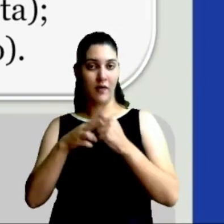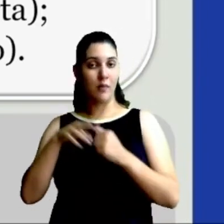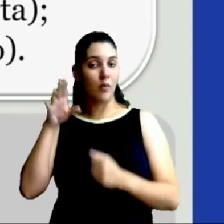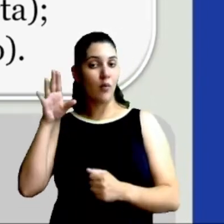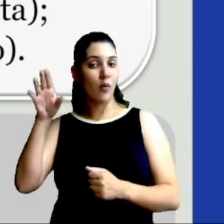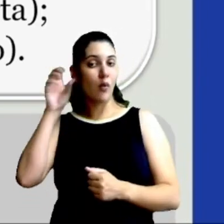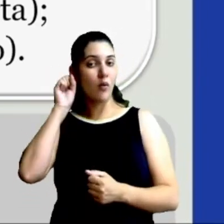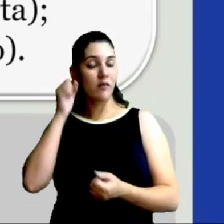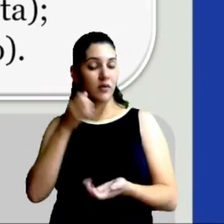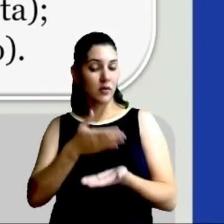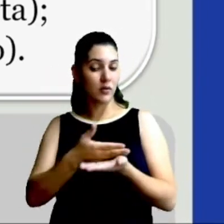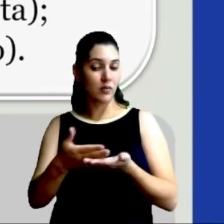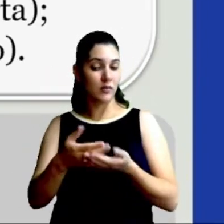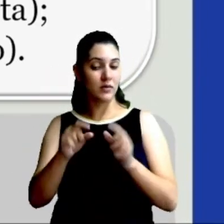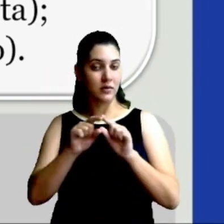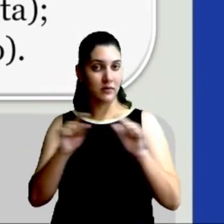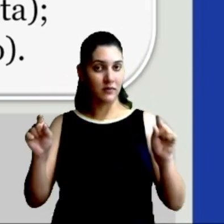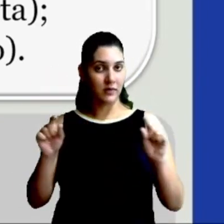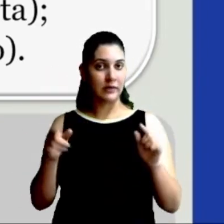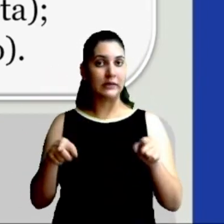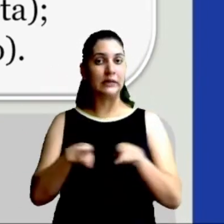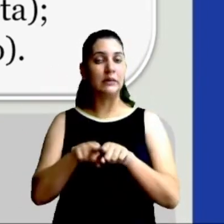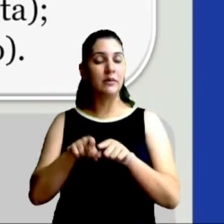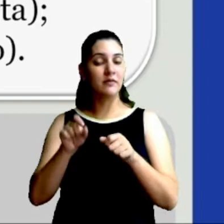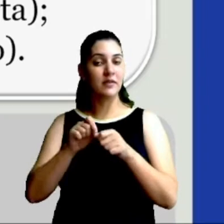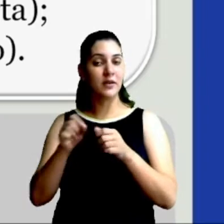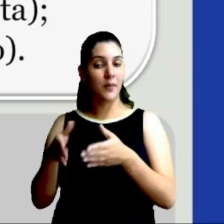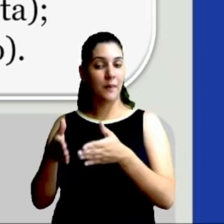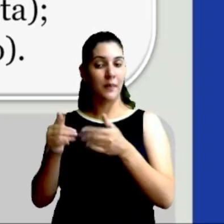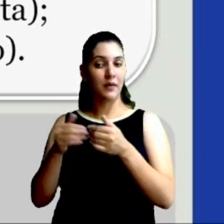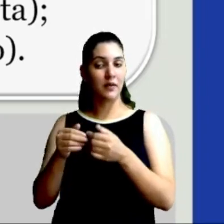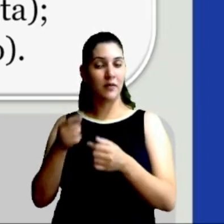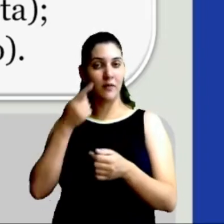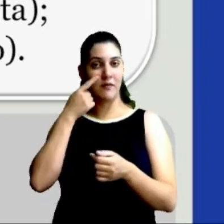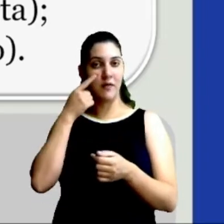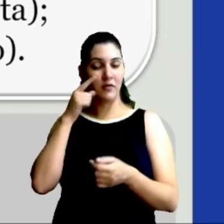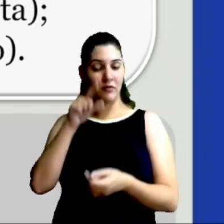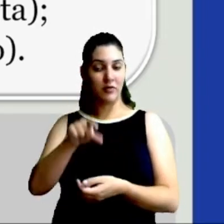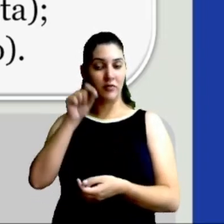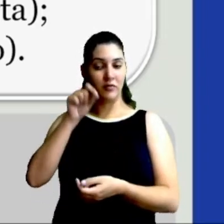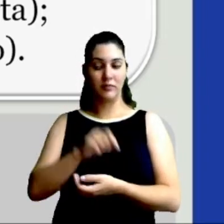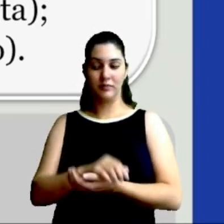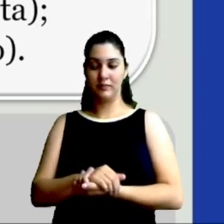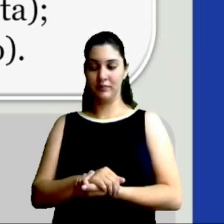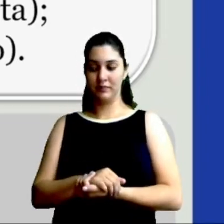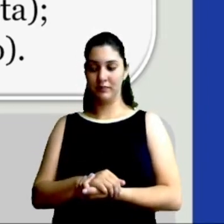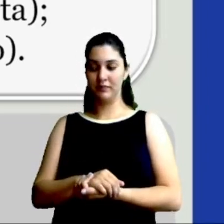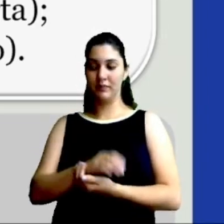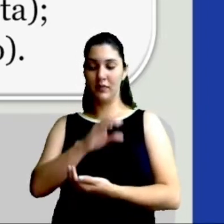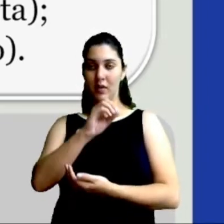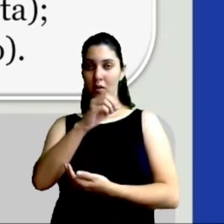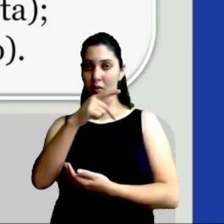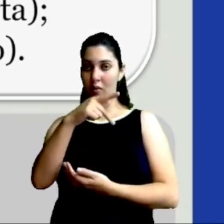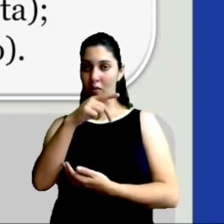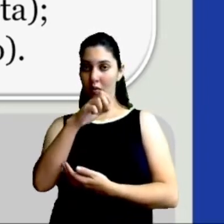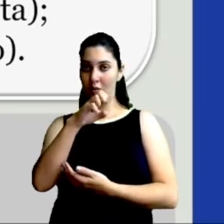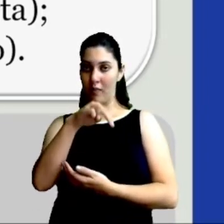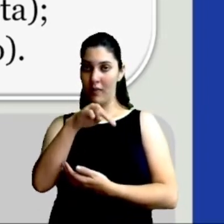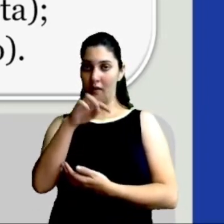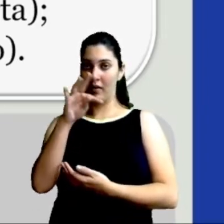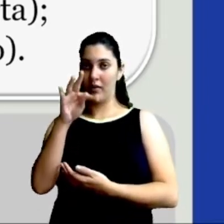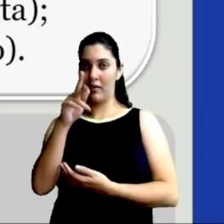iniciando frase. E para fazer um pedido? Olha a opção aí, gente. Open the door. Geralmente essas frases